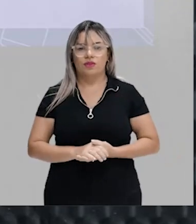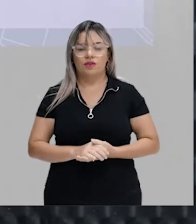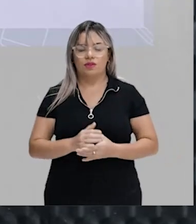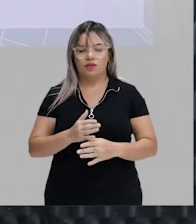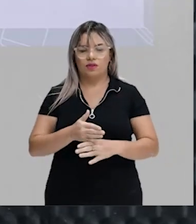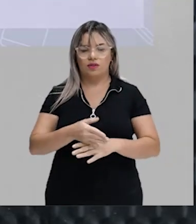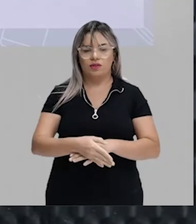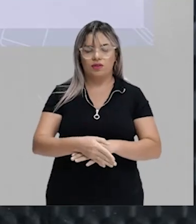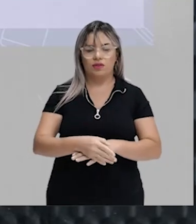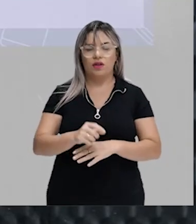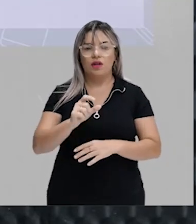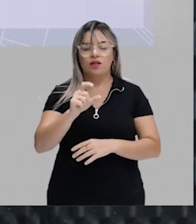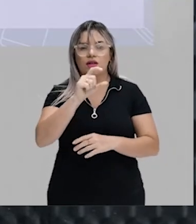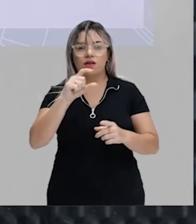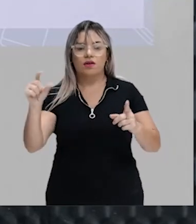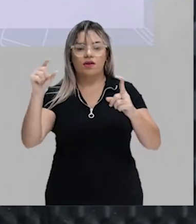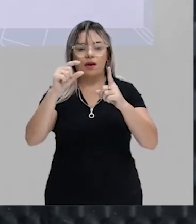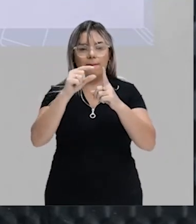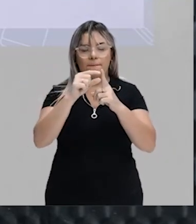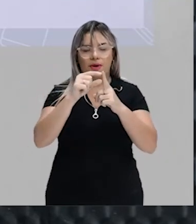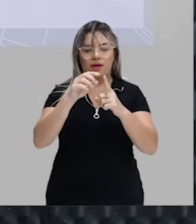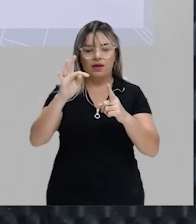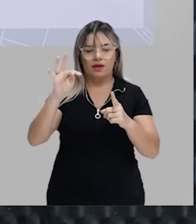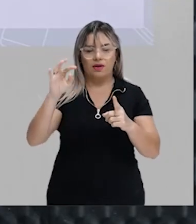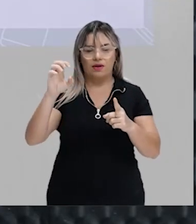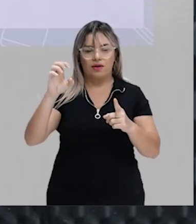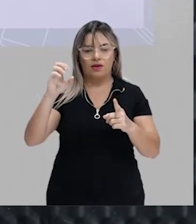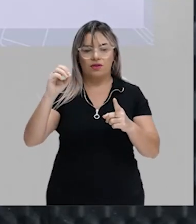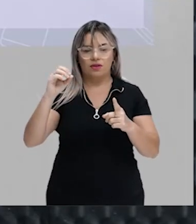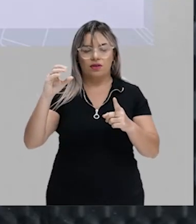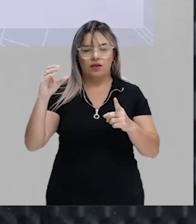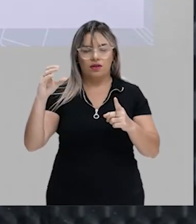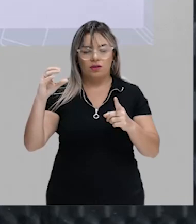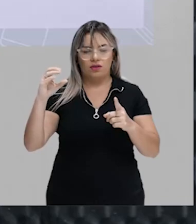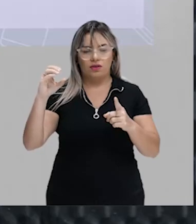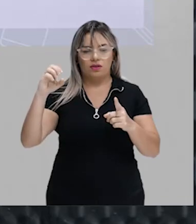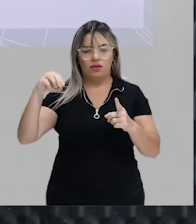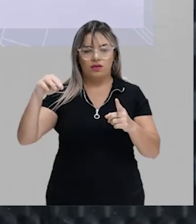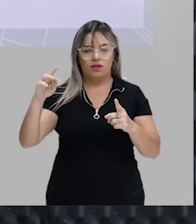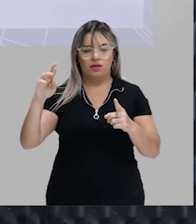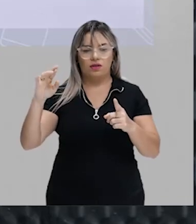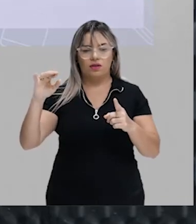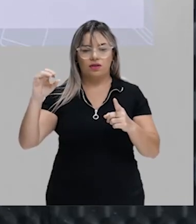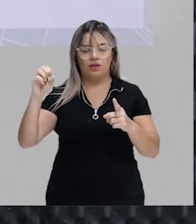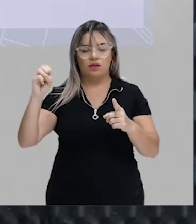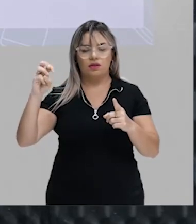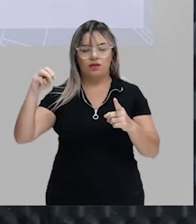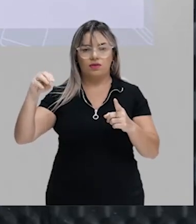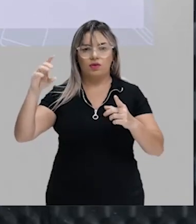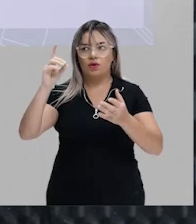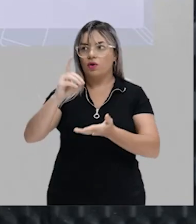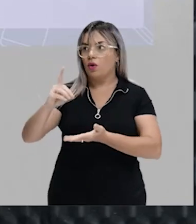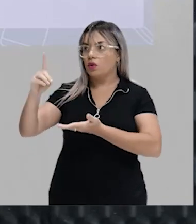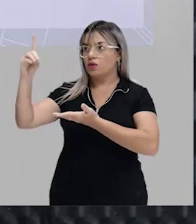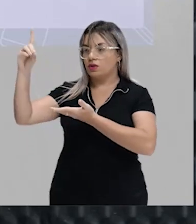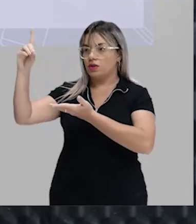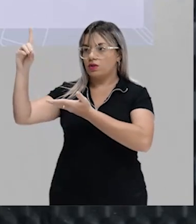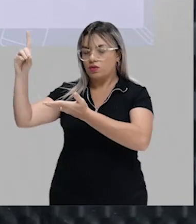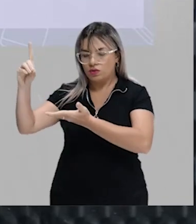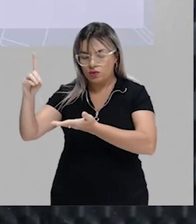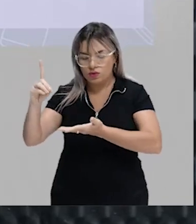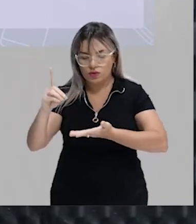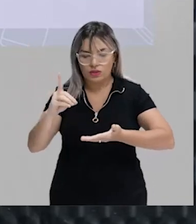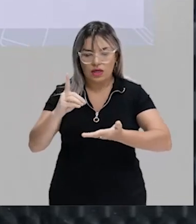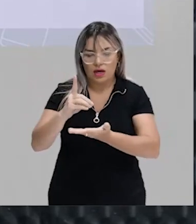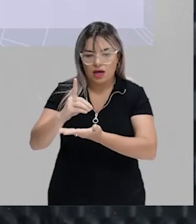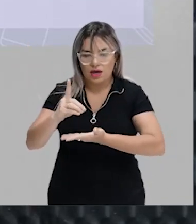Essa palavra teocentrismo traz a junção teo, que significa Deus, e centrismo como o centro. Então, quando